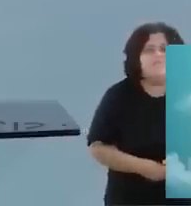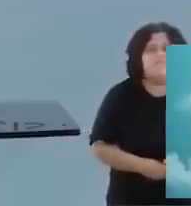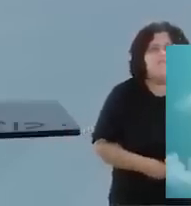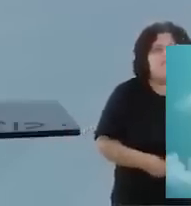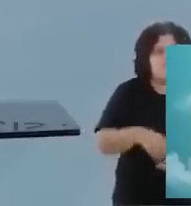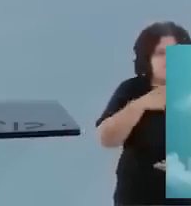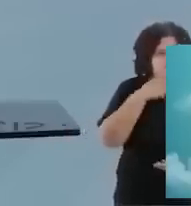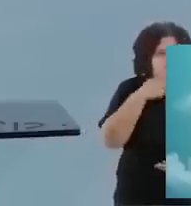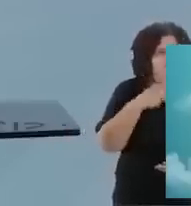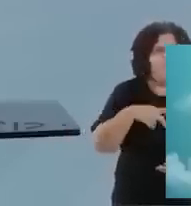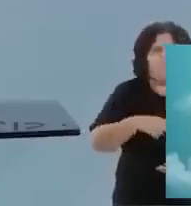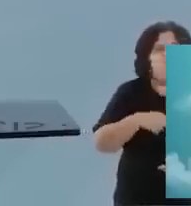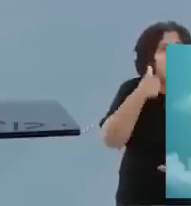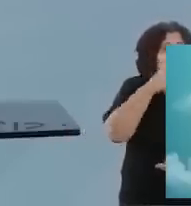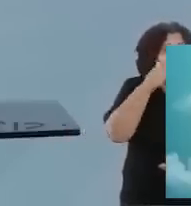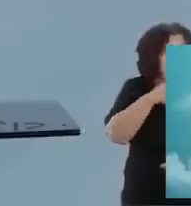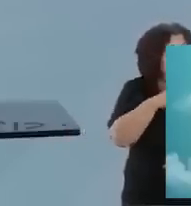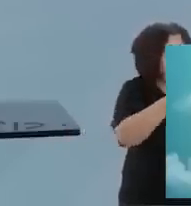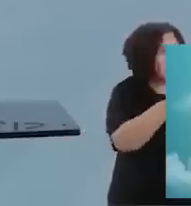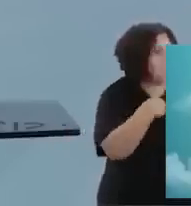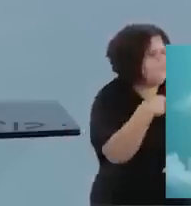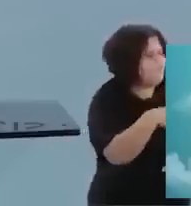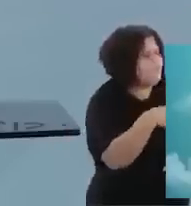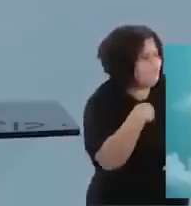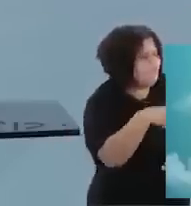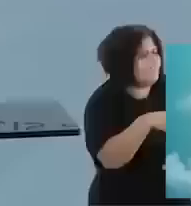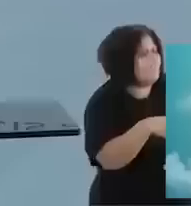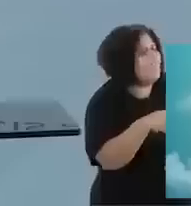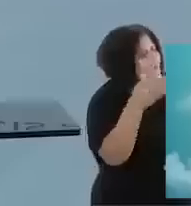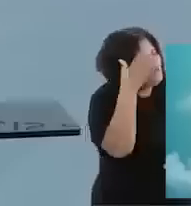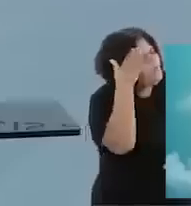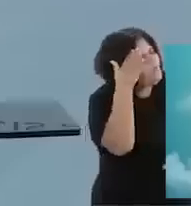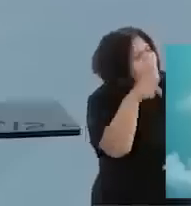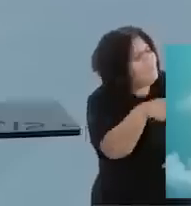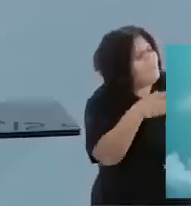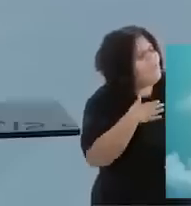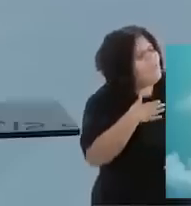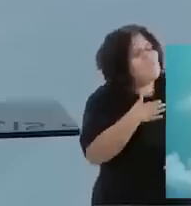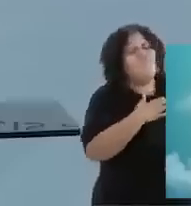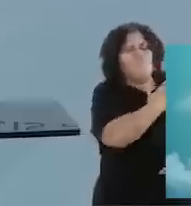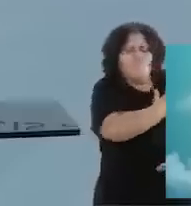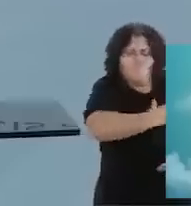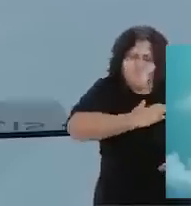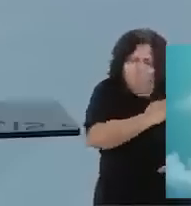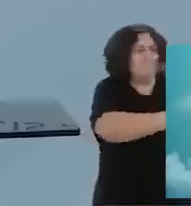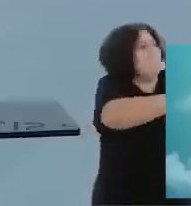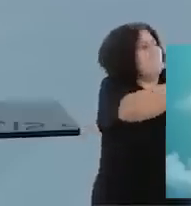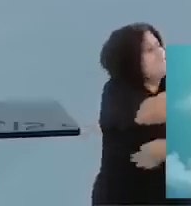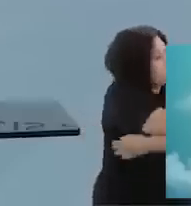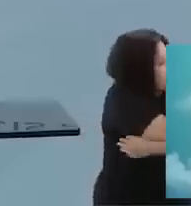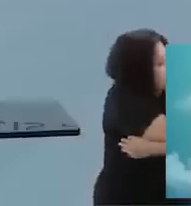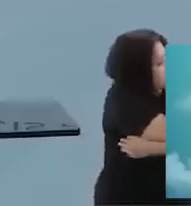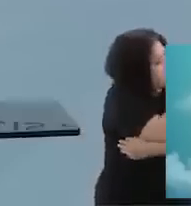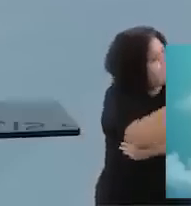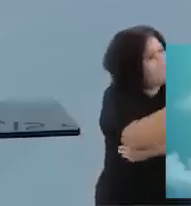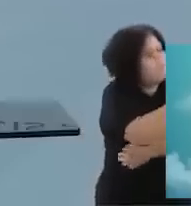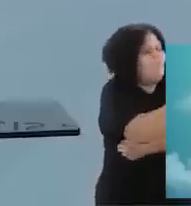Teve um dia que uma mulher me abordou na porta da igreja assim, pastor, você sabe por que eu valorizo tanto o seu abraço aqui na porta da igreja? Eu falei, não sei,